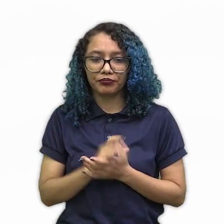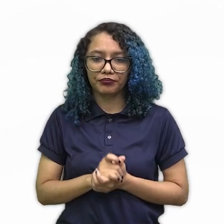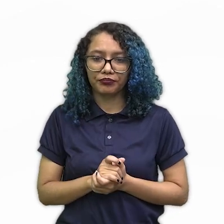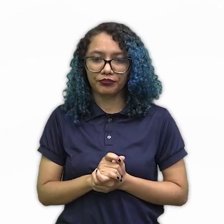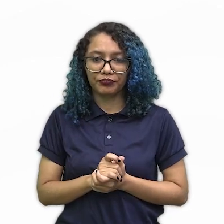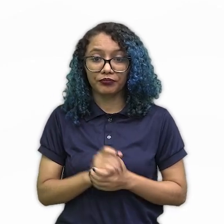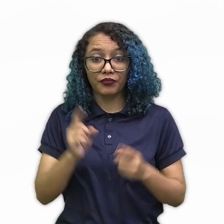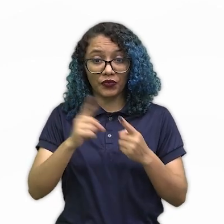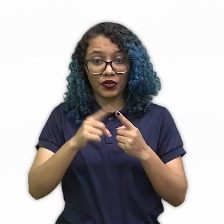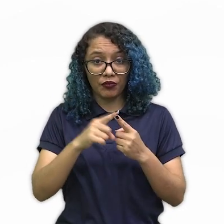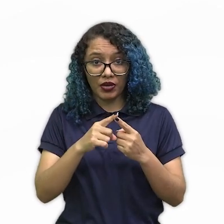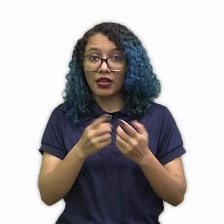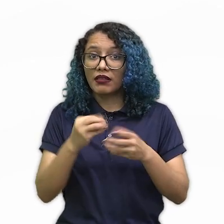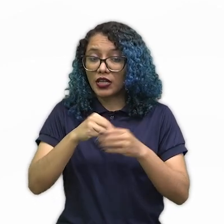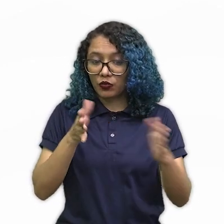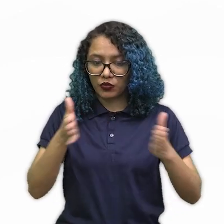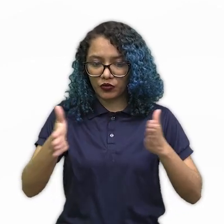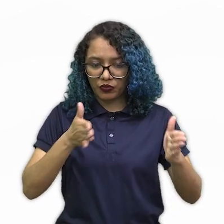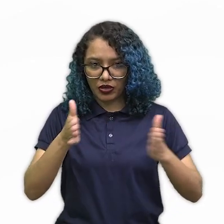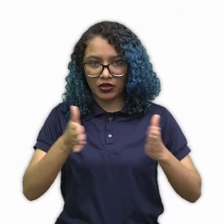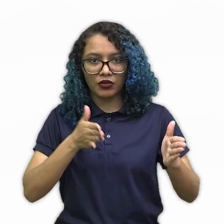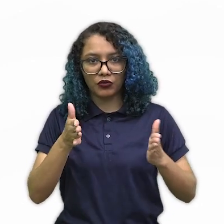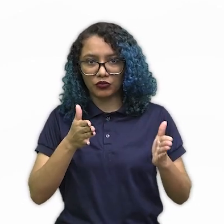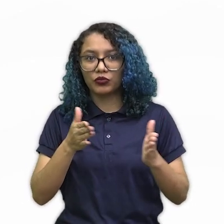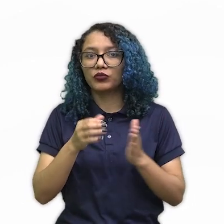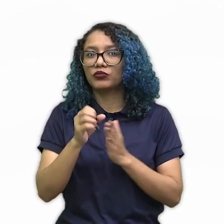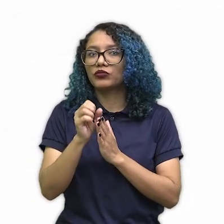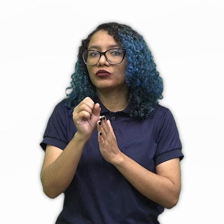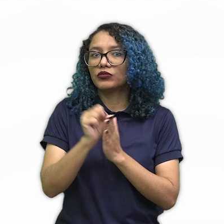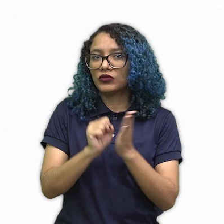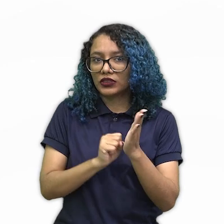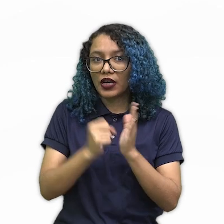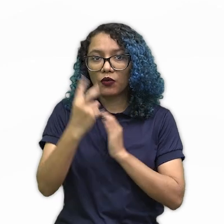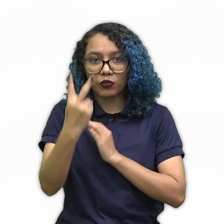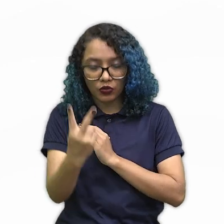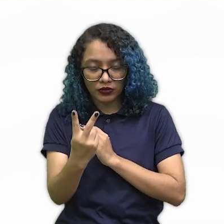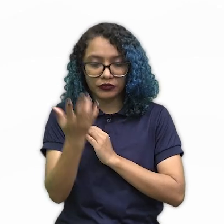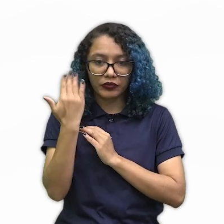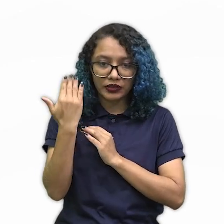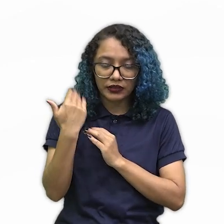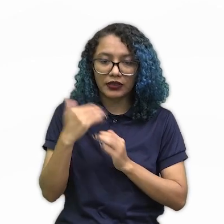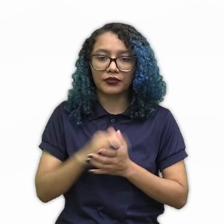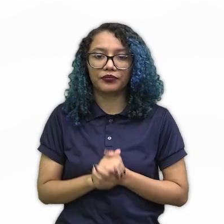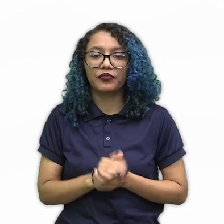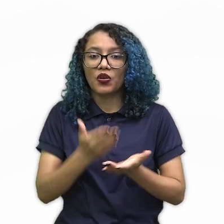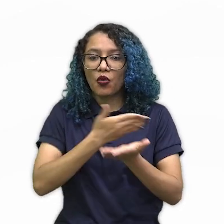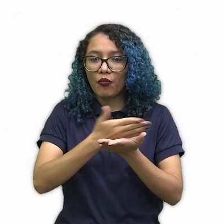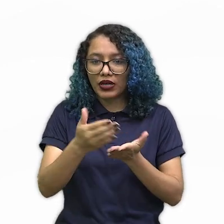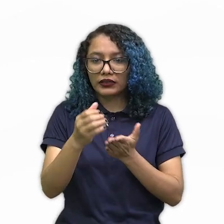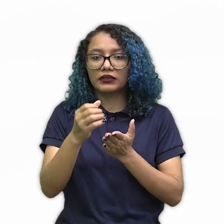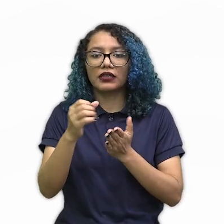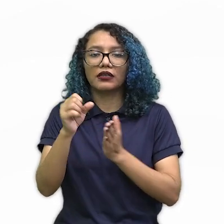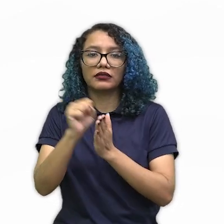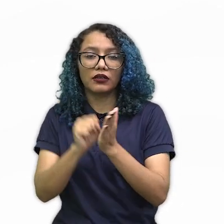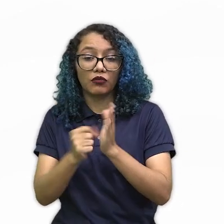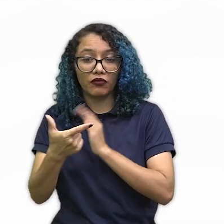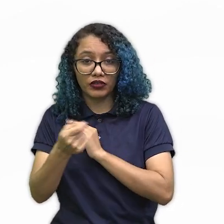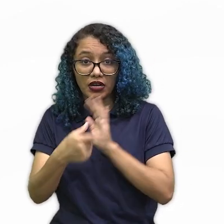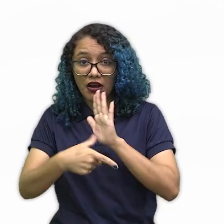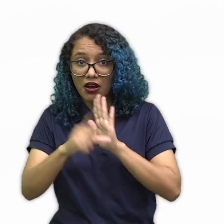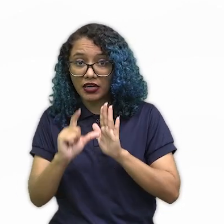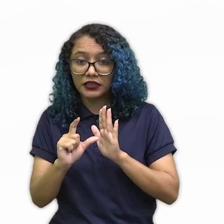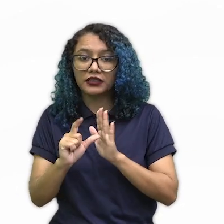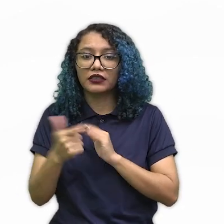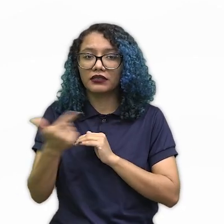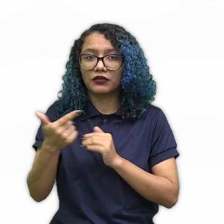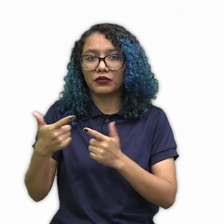aqui dentro desse período que eu estou falando, tá? Dos últimos 2 séculos. Ela começa ali no início do século XX, antes da